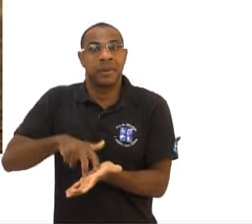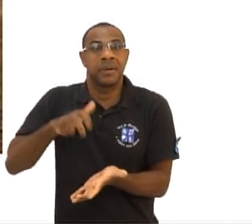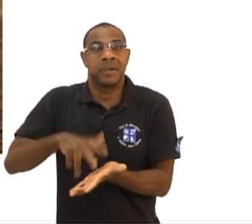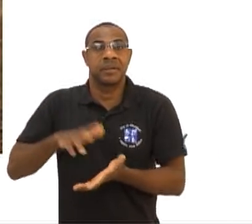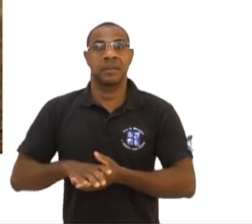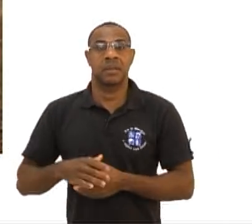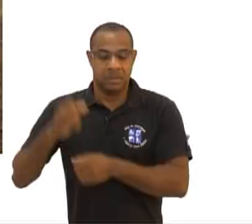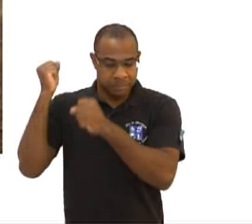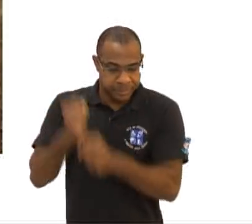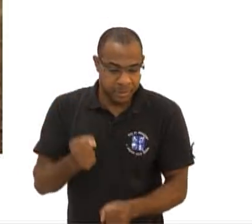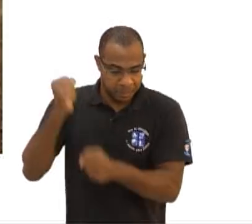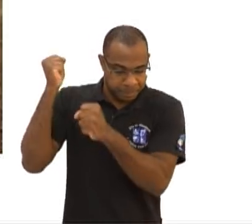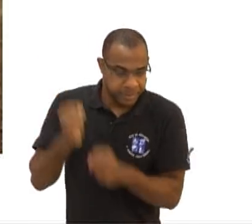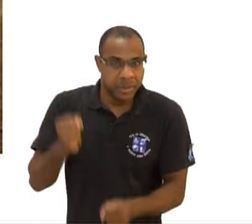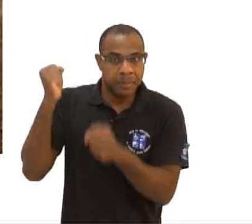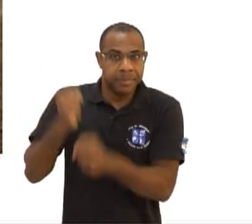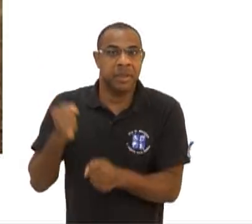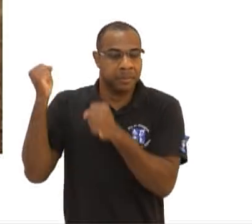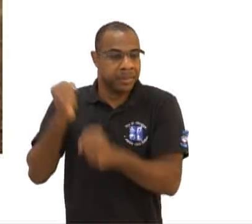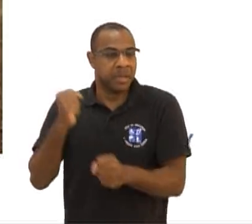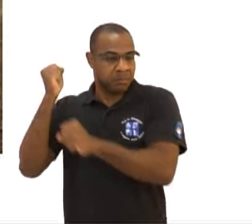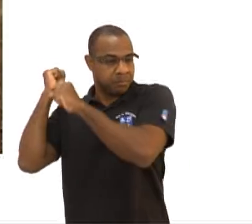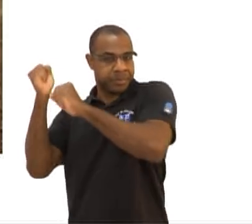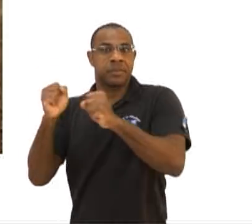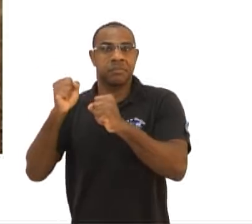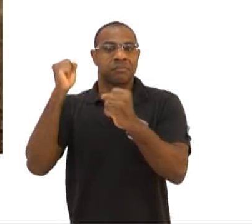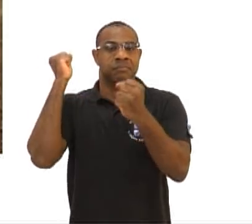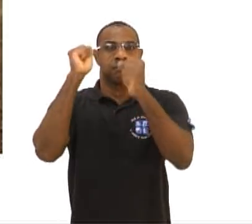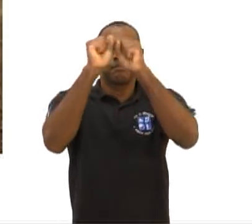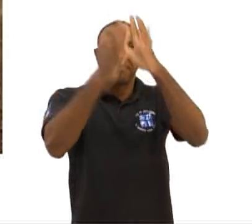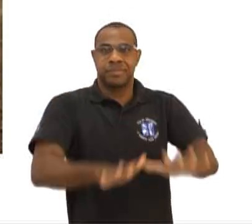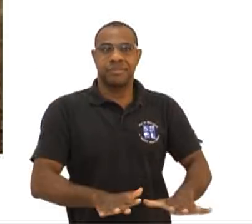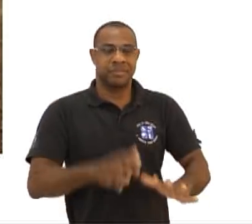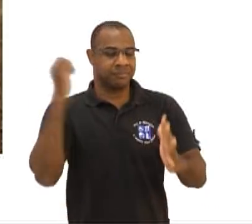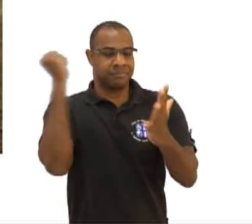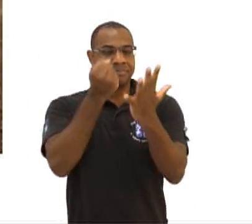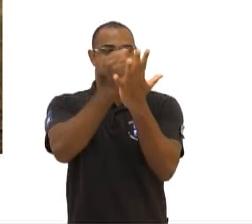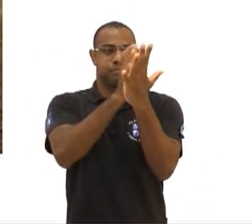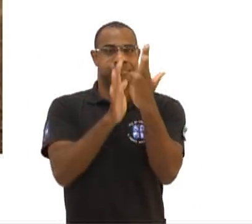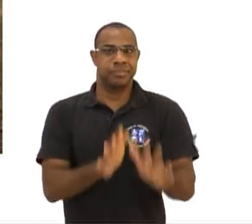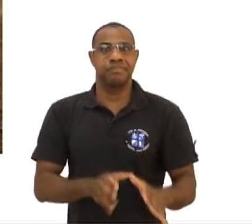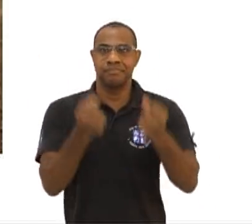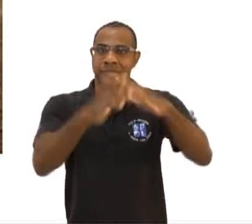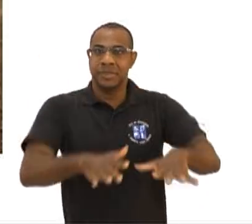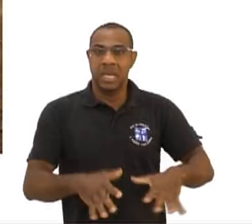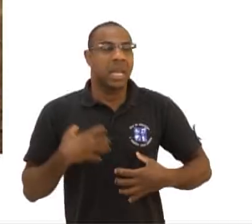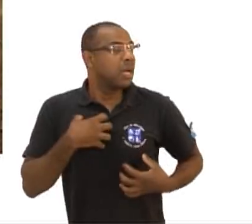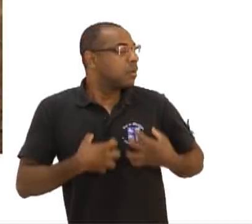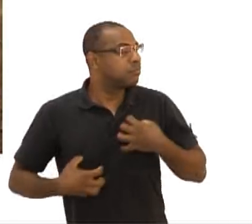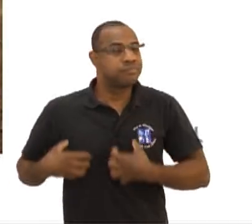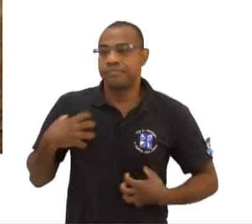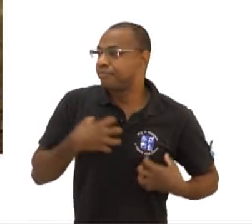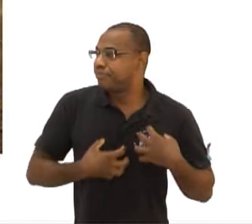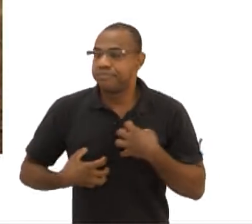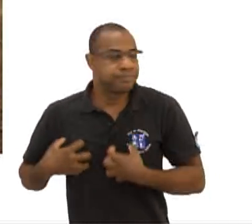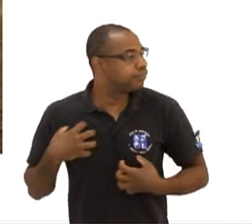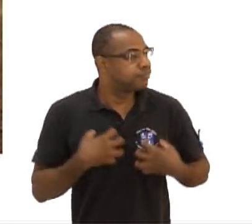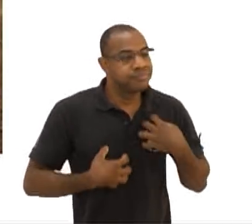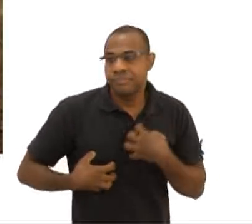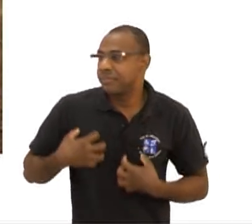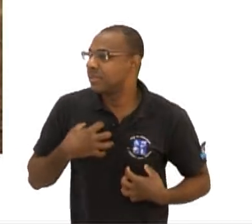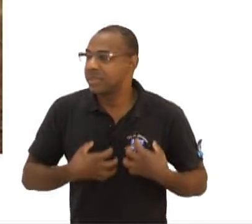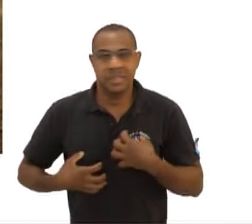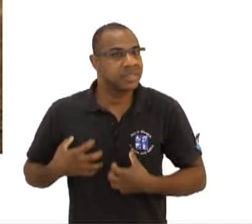demais o soquete e quebrou o espelho da verdade. Ela ficou desesperada, procurou Olorum, que estava na beira de um